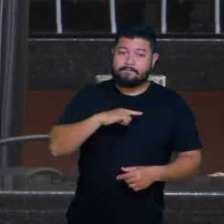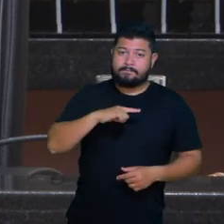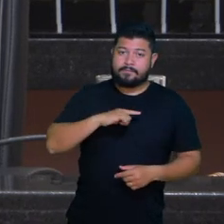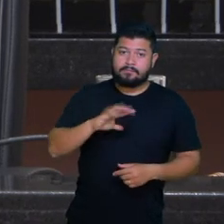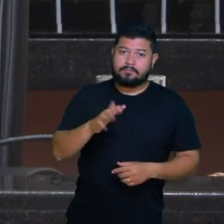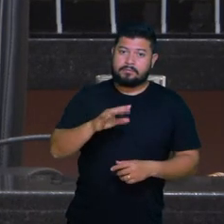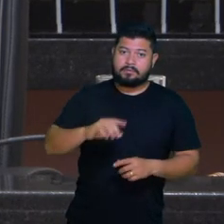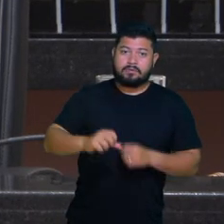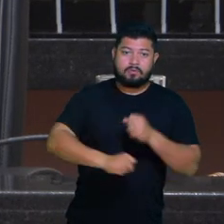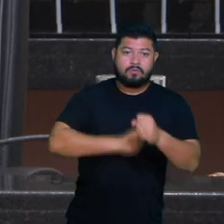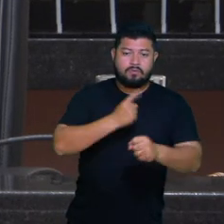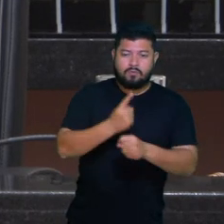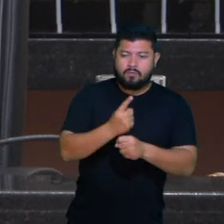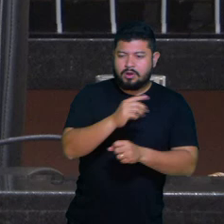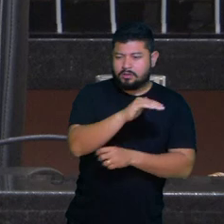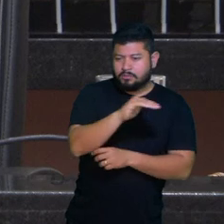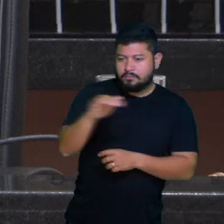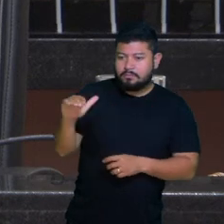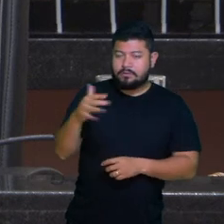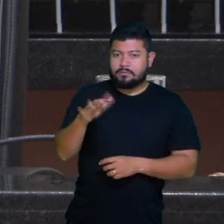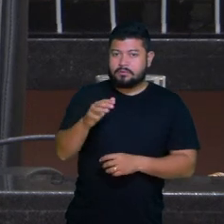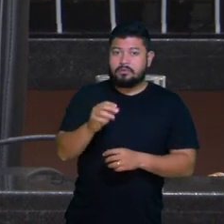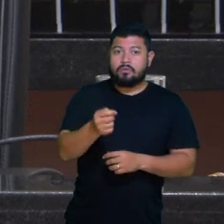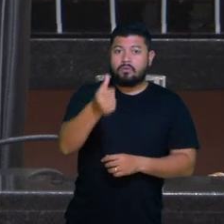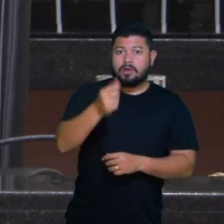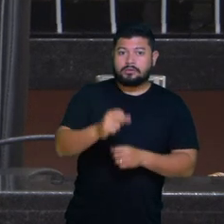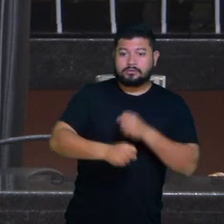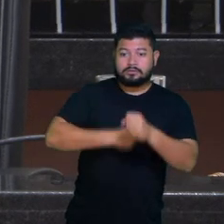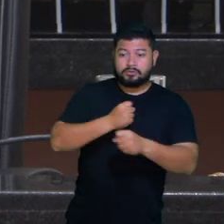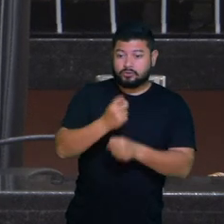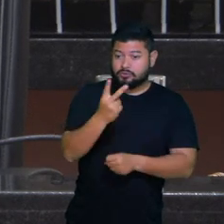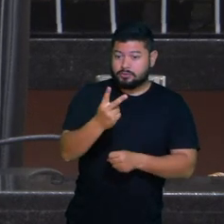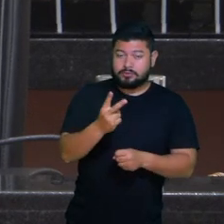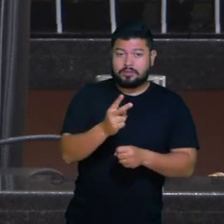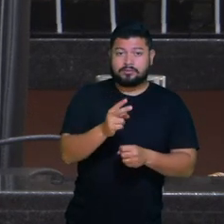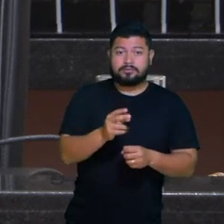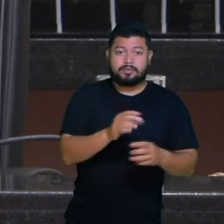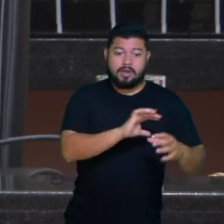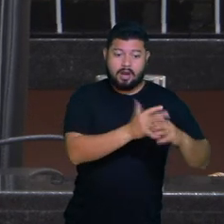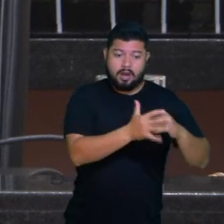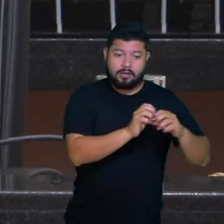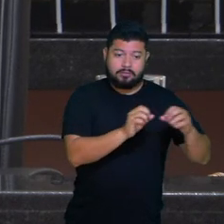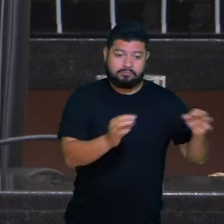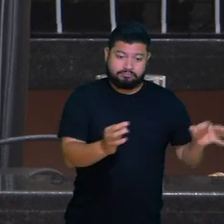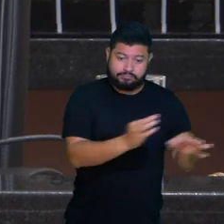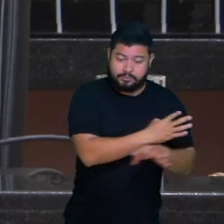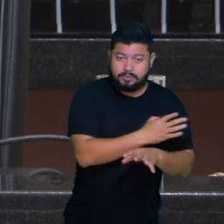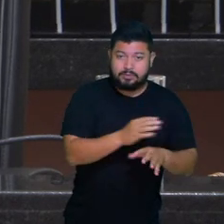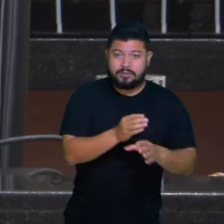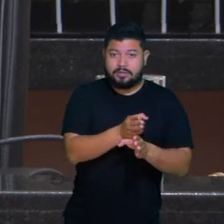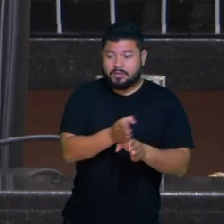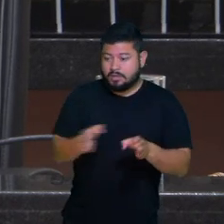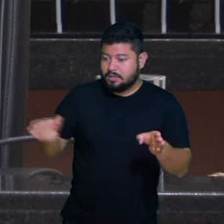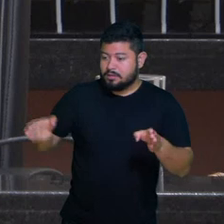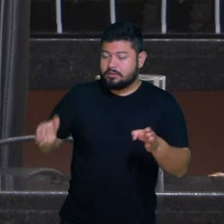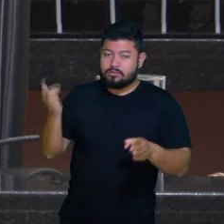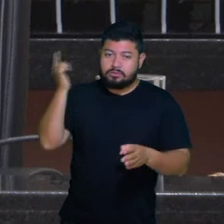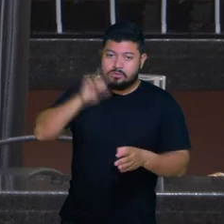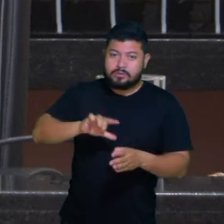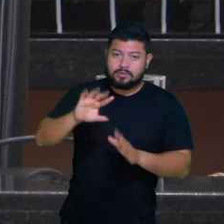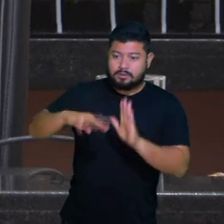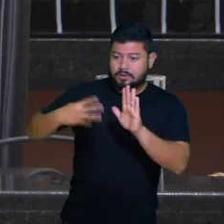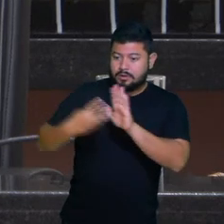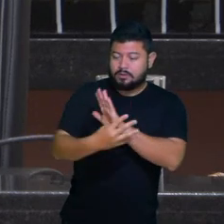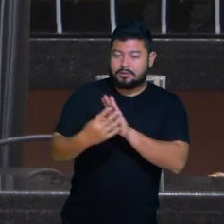e meio 2 anos praticamente após o término da pandemia para colocar o calendário acadêmico eh